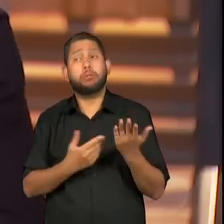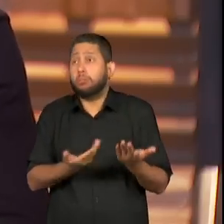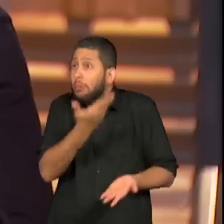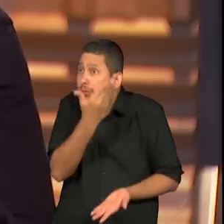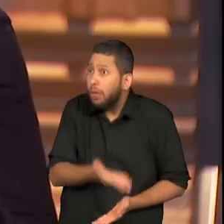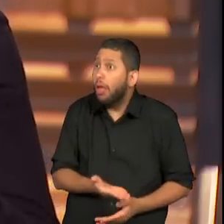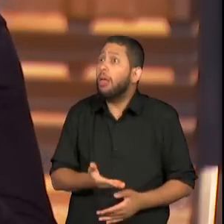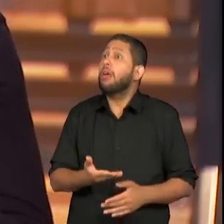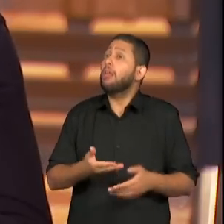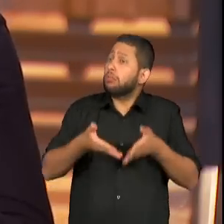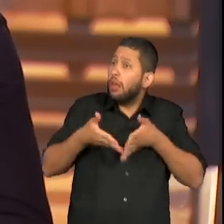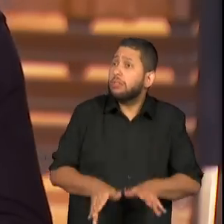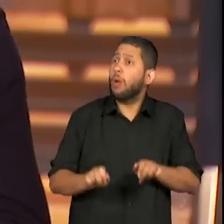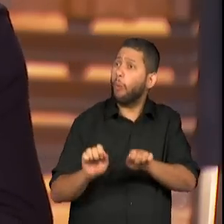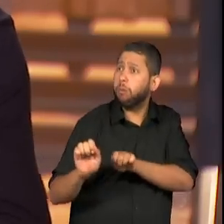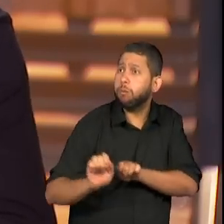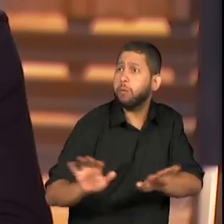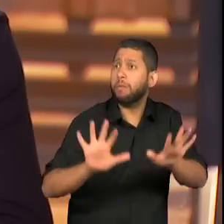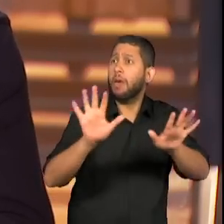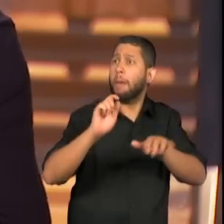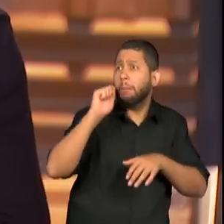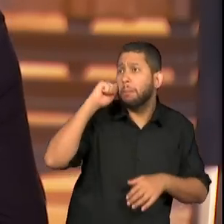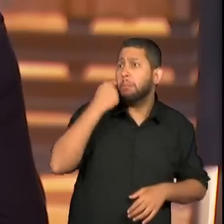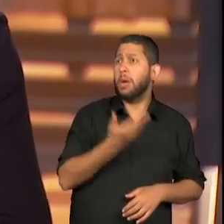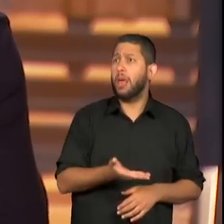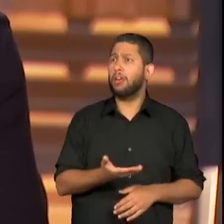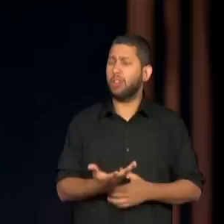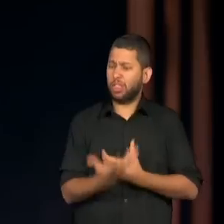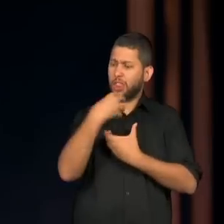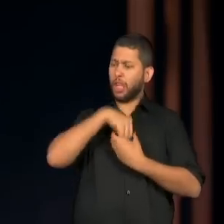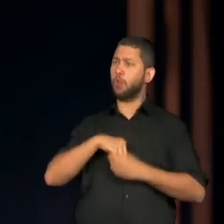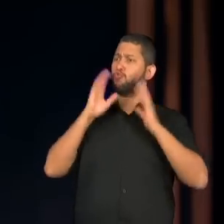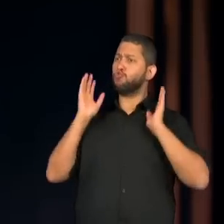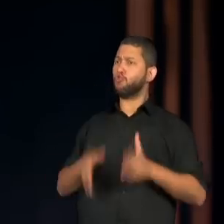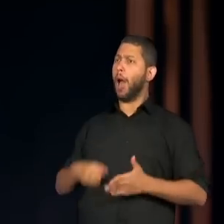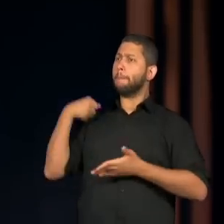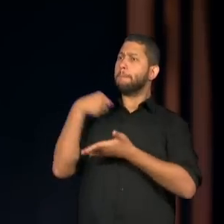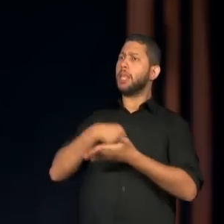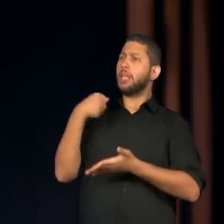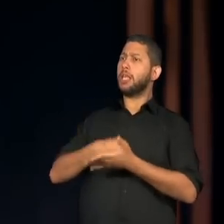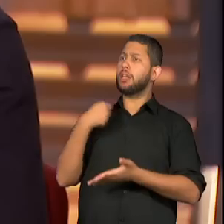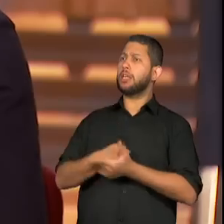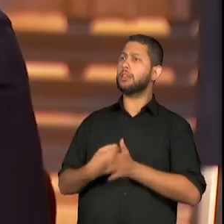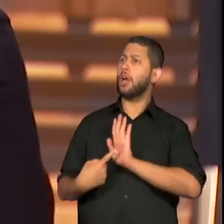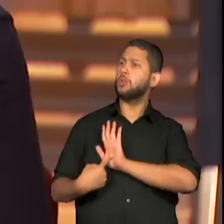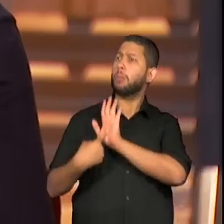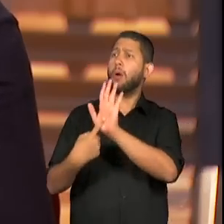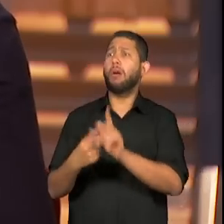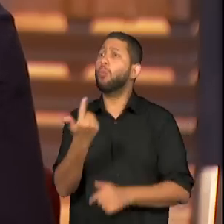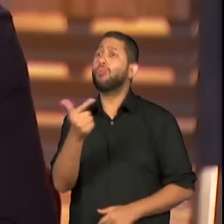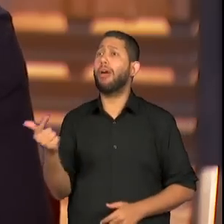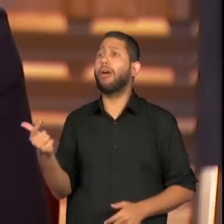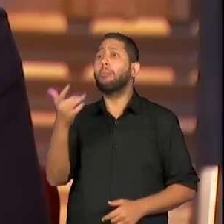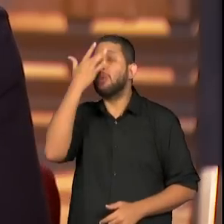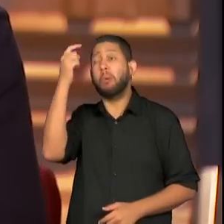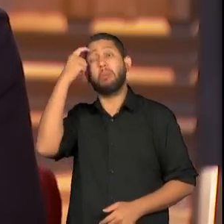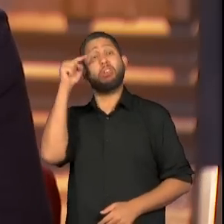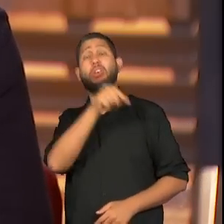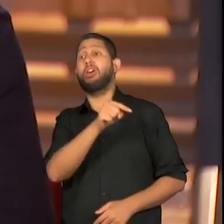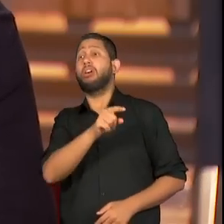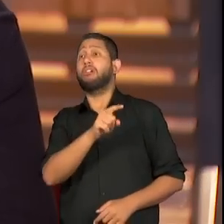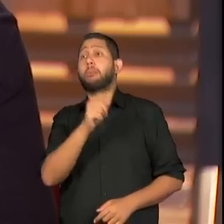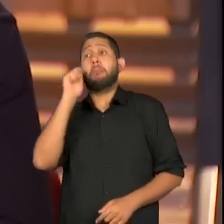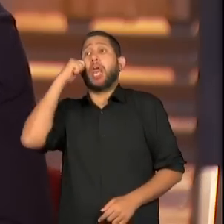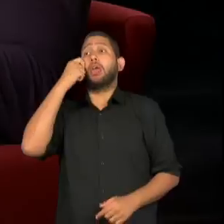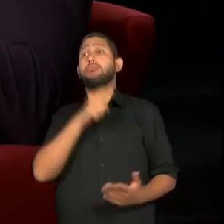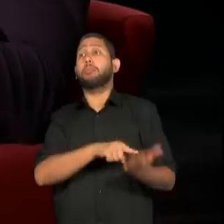sendo favelada, não é porque ela tem esse pré-requisito que ela também tem algo a dizer. Tem muitas situações que as pessoas não têm nem essa